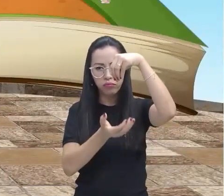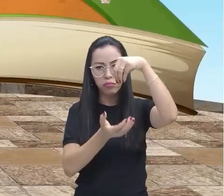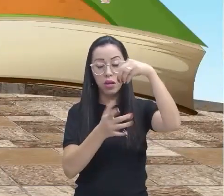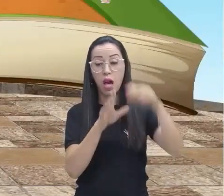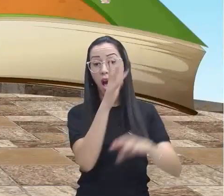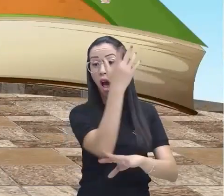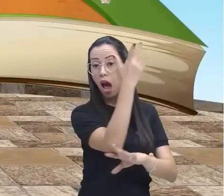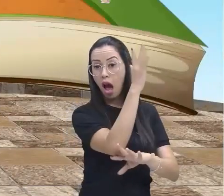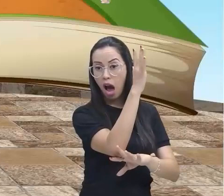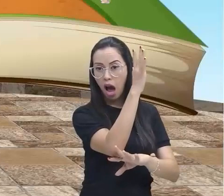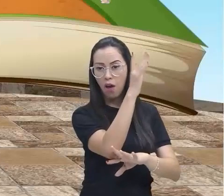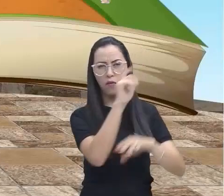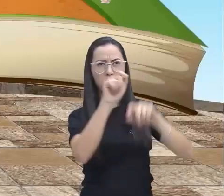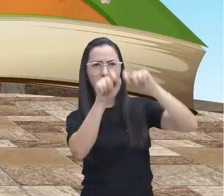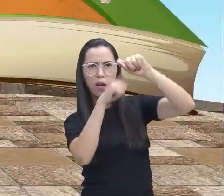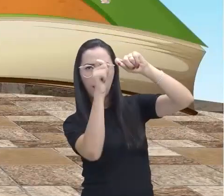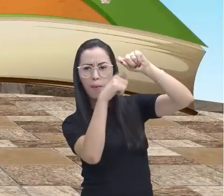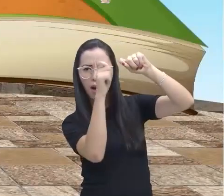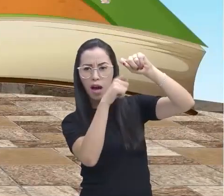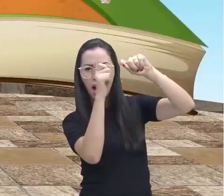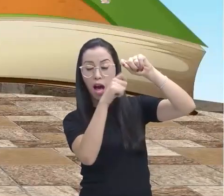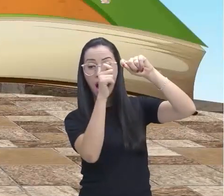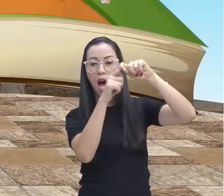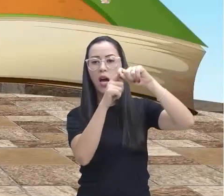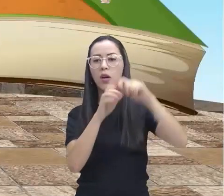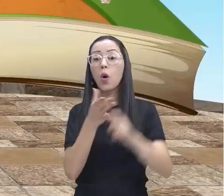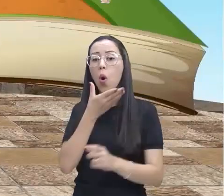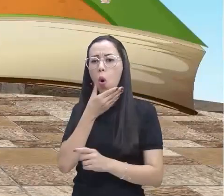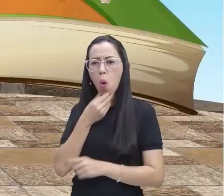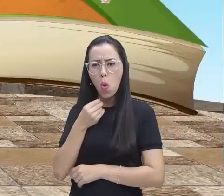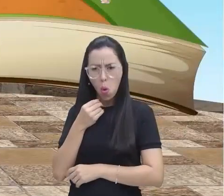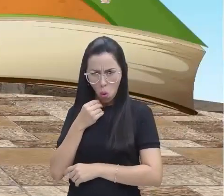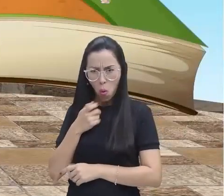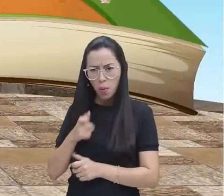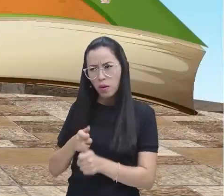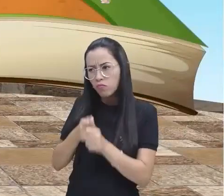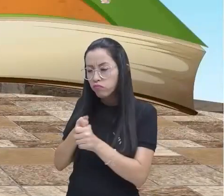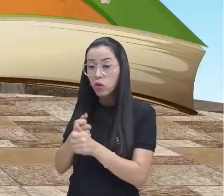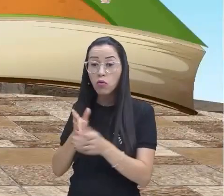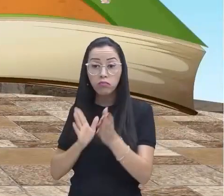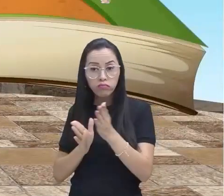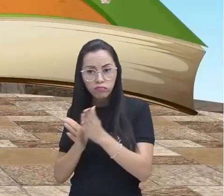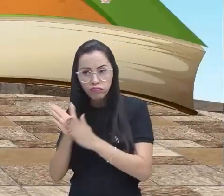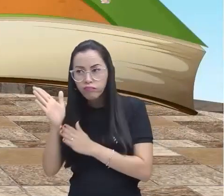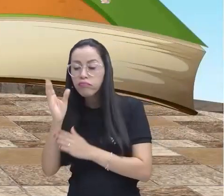partiram à procura de um meio para o transportarem.